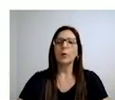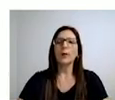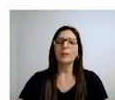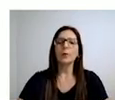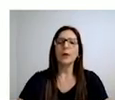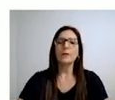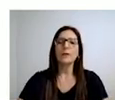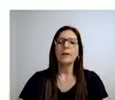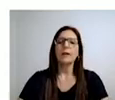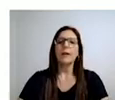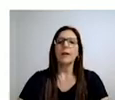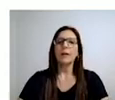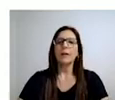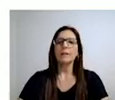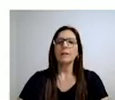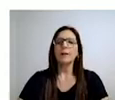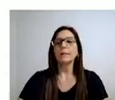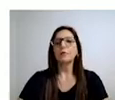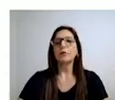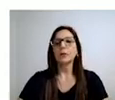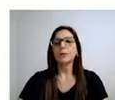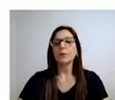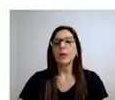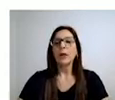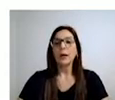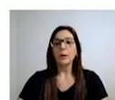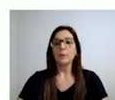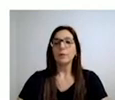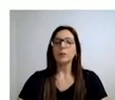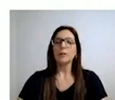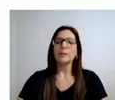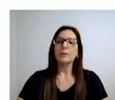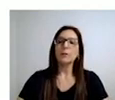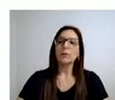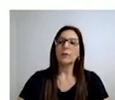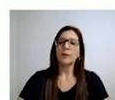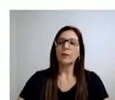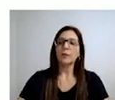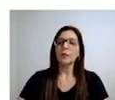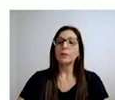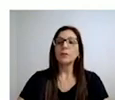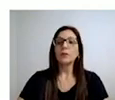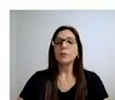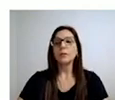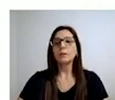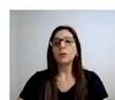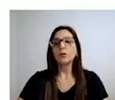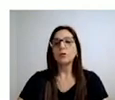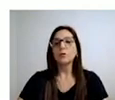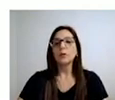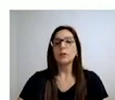parte mais interna da flor. Após a fecundação, o ovário da flor transforma-se em